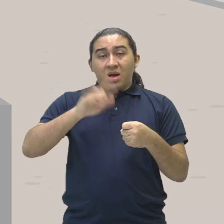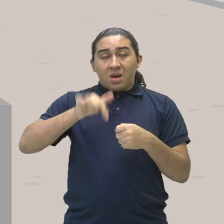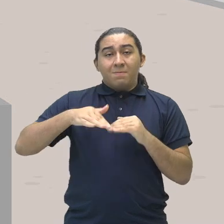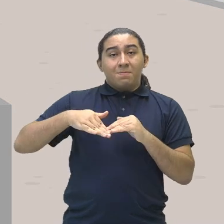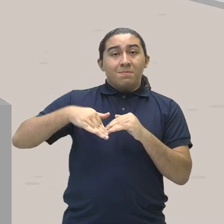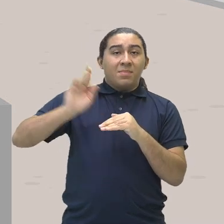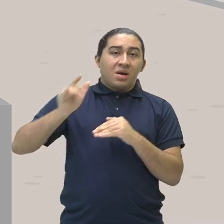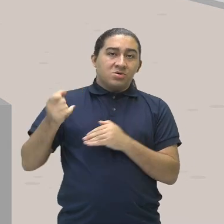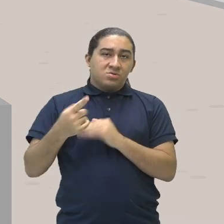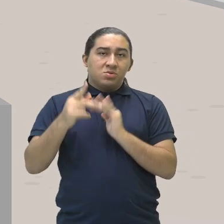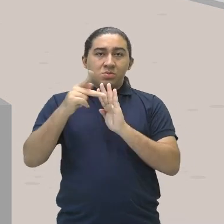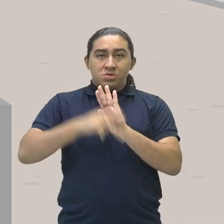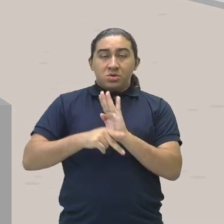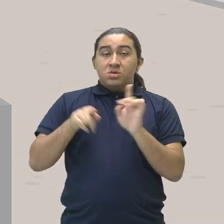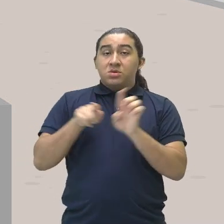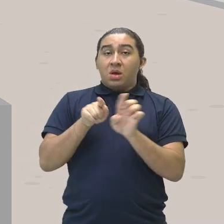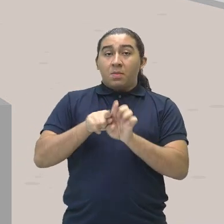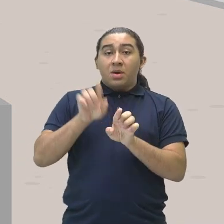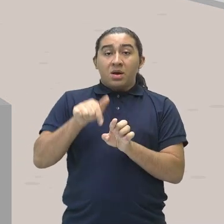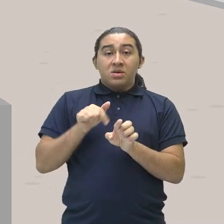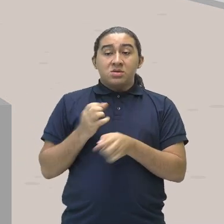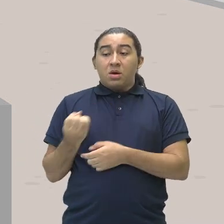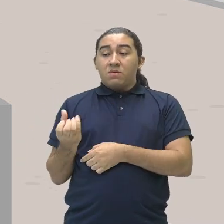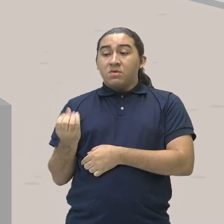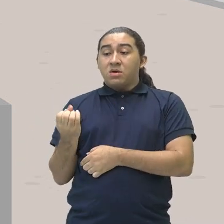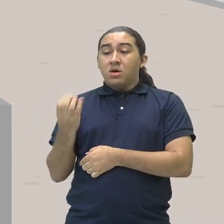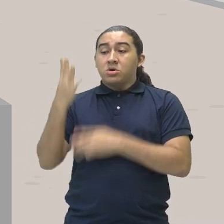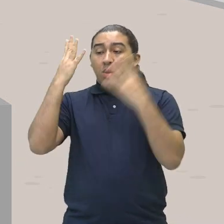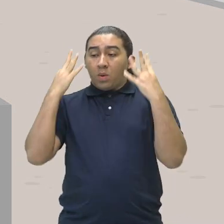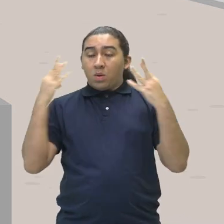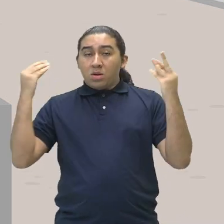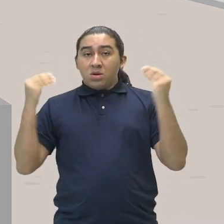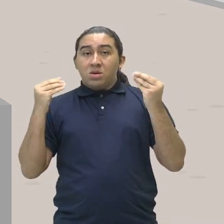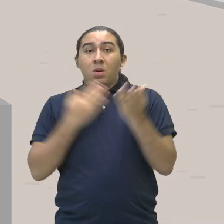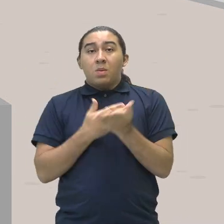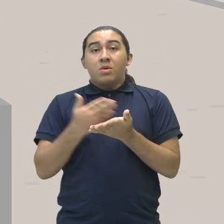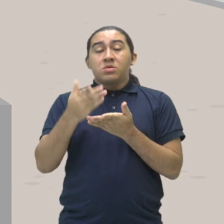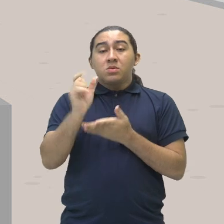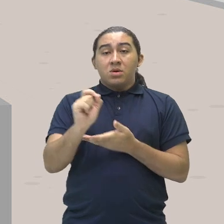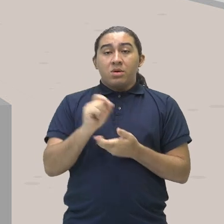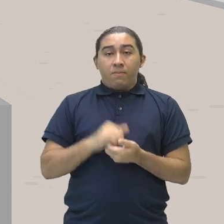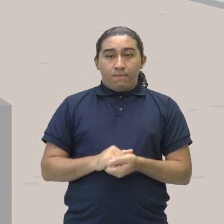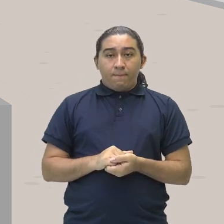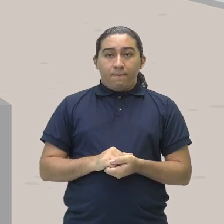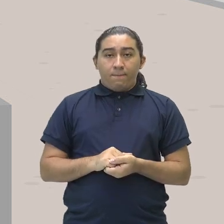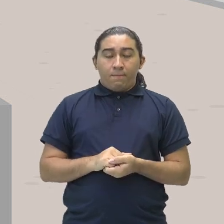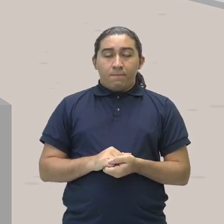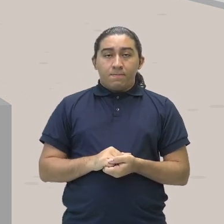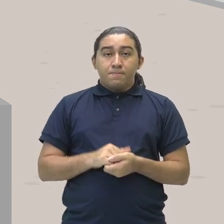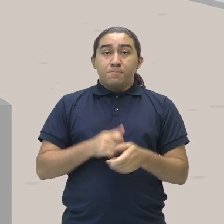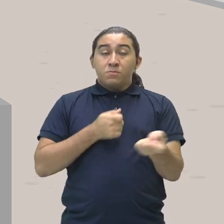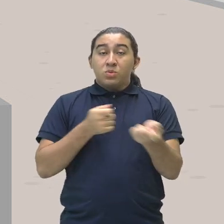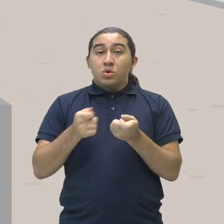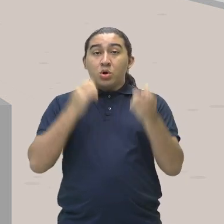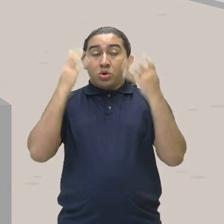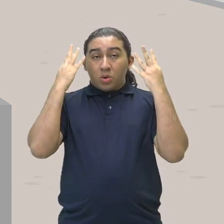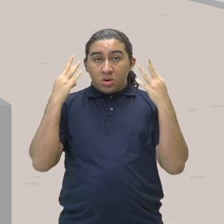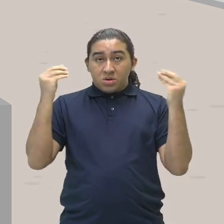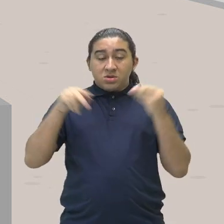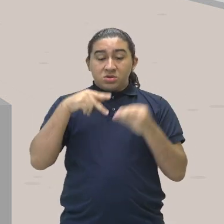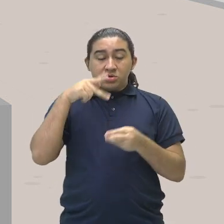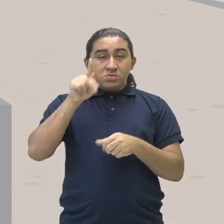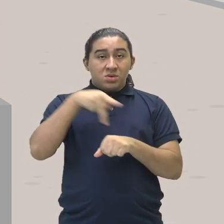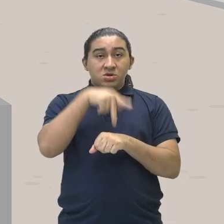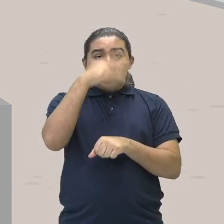a partida de Maurício de Nassau deu início ao declínio do domínio holandês no